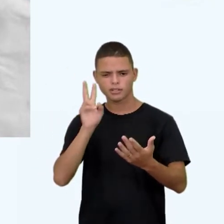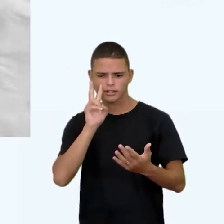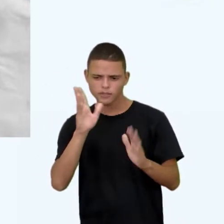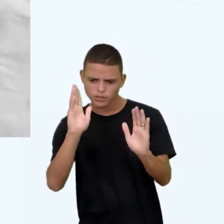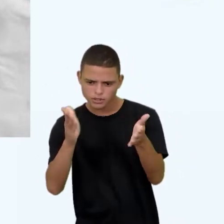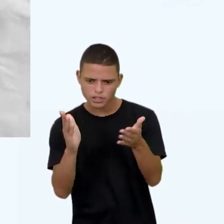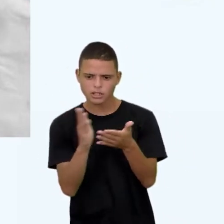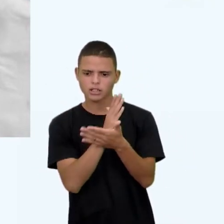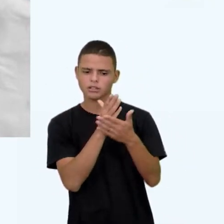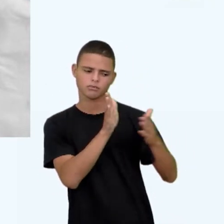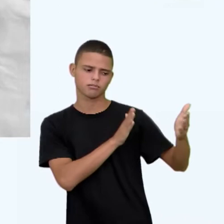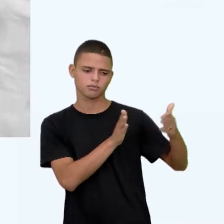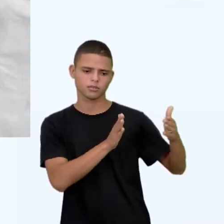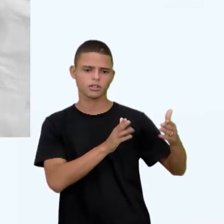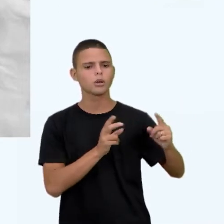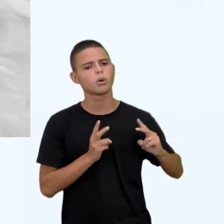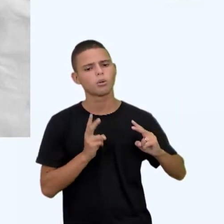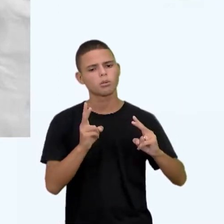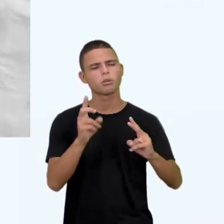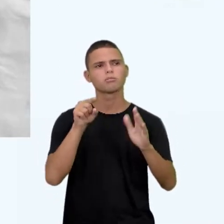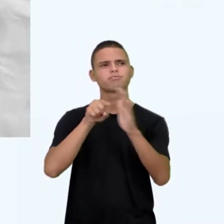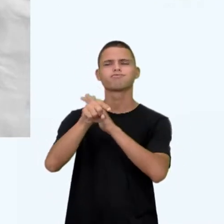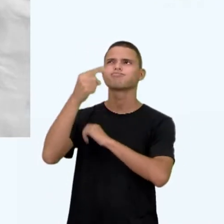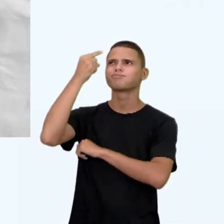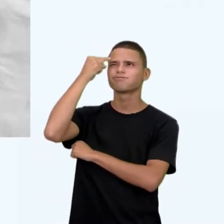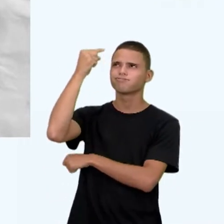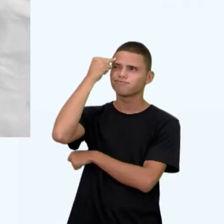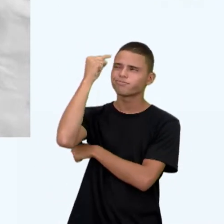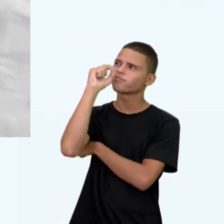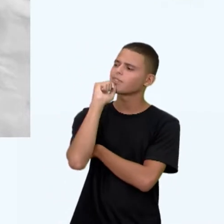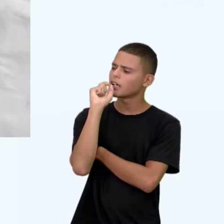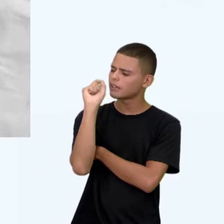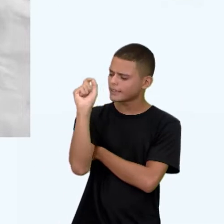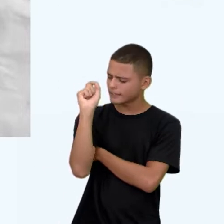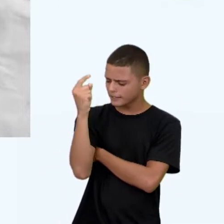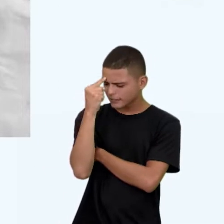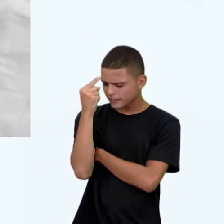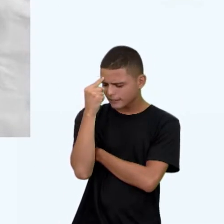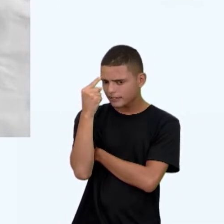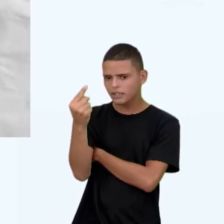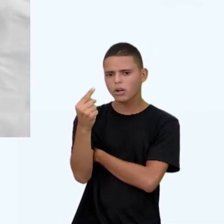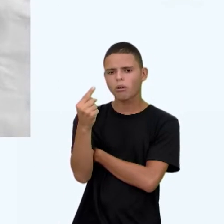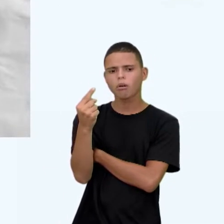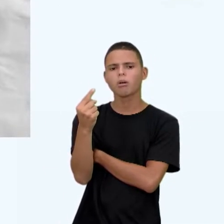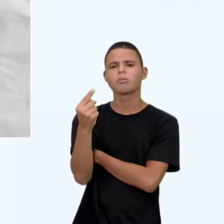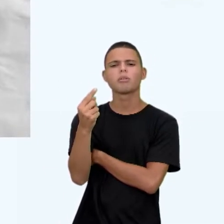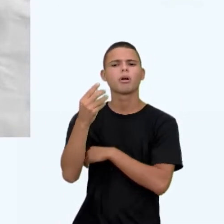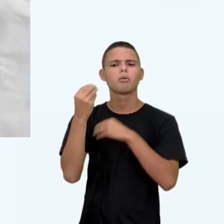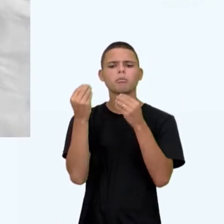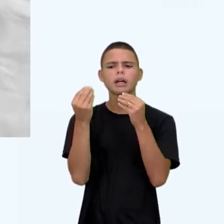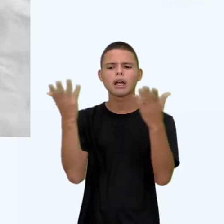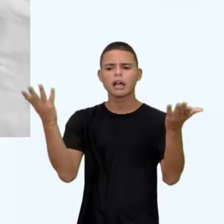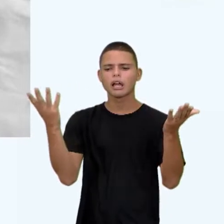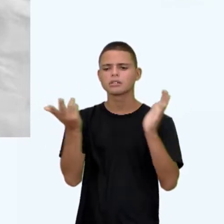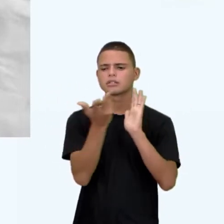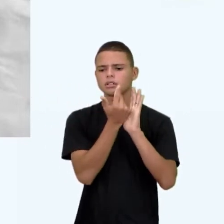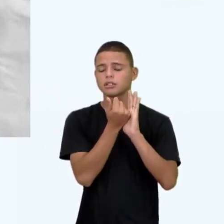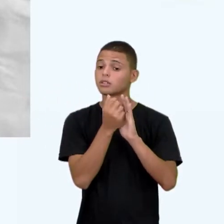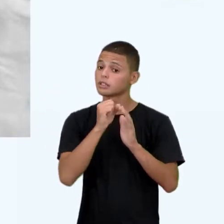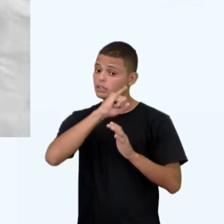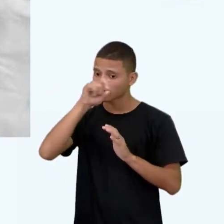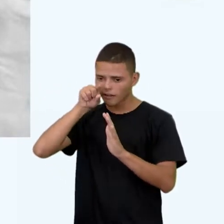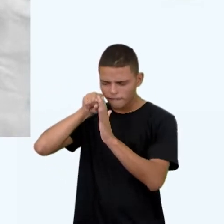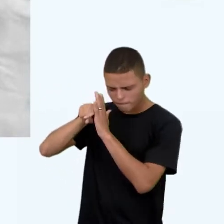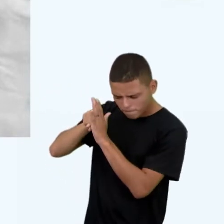todos esses períodos, eu continuo com essa pergunta martelando na minha cabeça de papel. Mas que raios é esse tal de design? Fazendo esse estudo detalhado